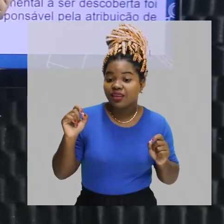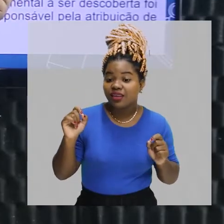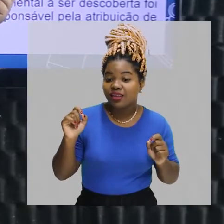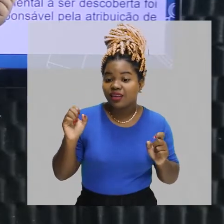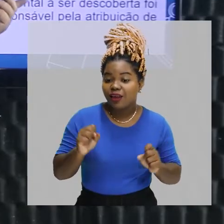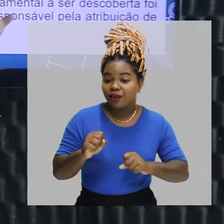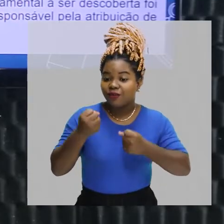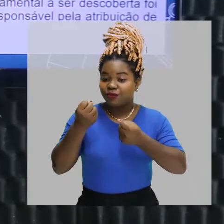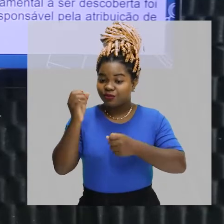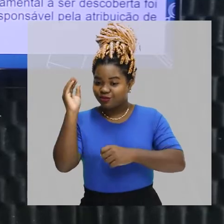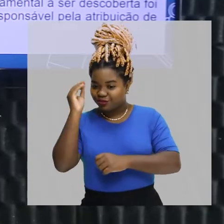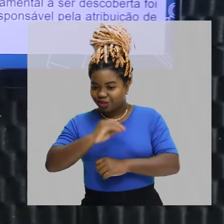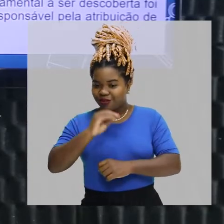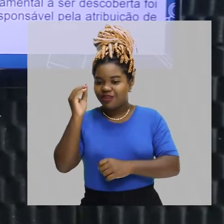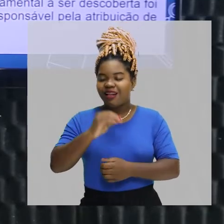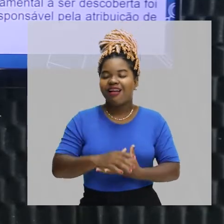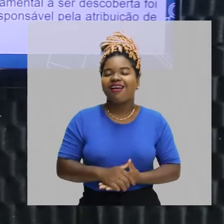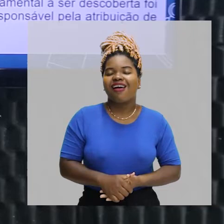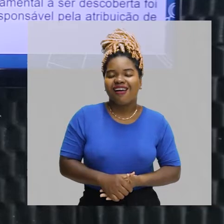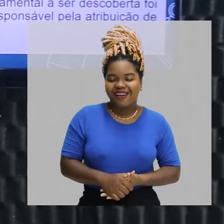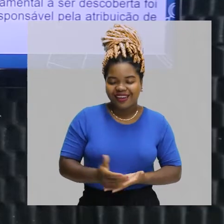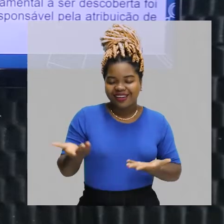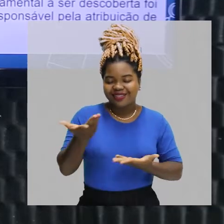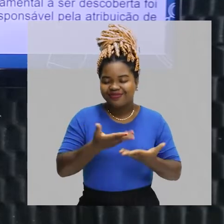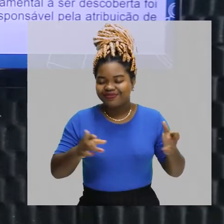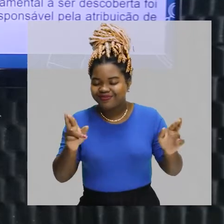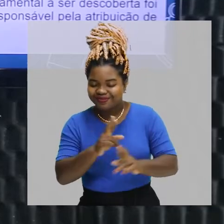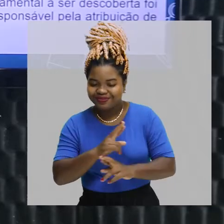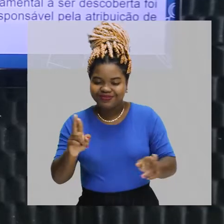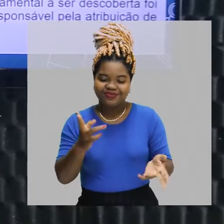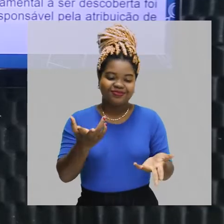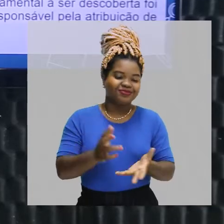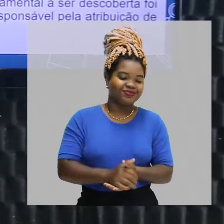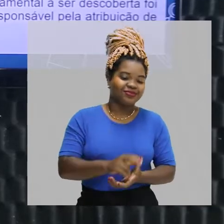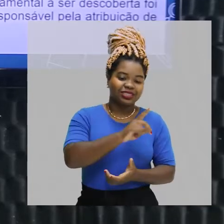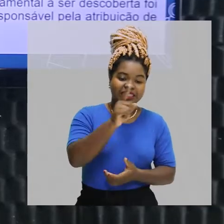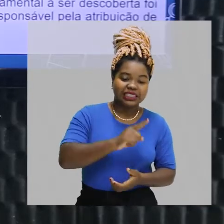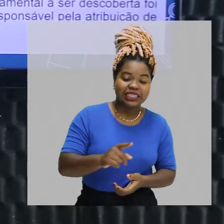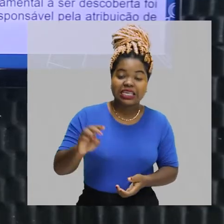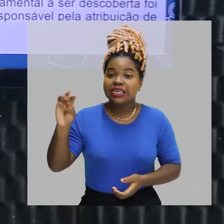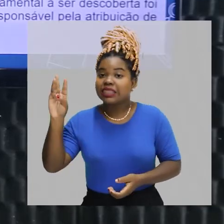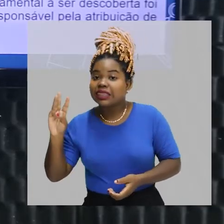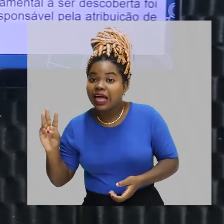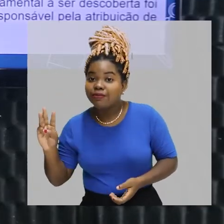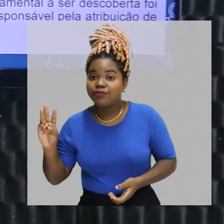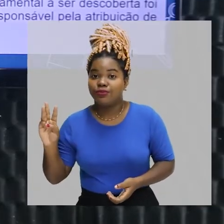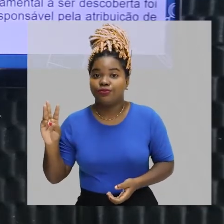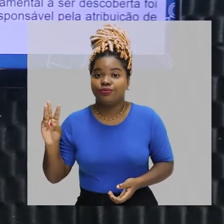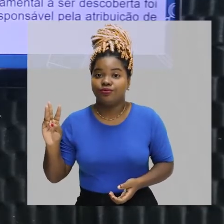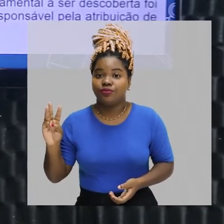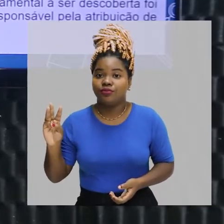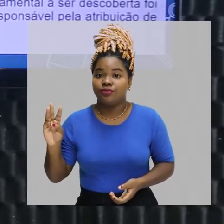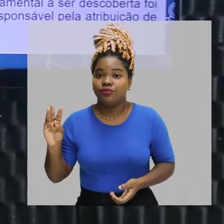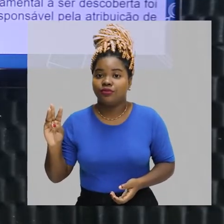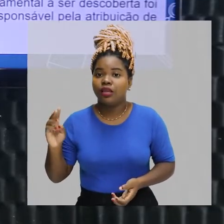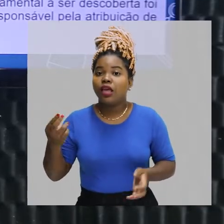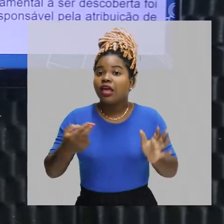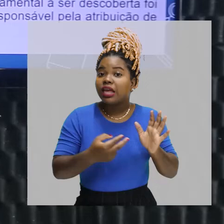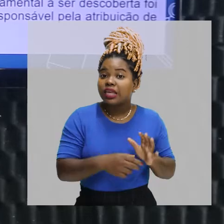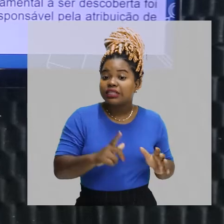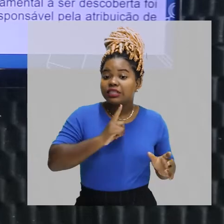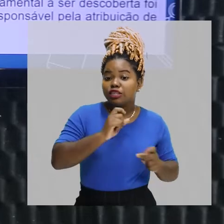fraca, certo? Que é mediado por esses bósons, que é o bóson Z e o bóson W. Ele é que vai ser